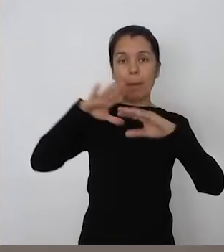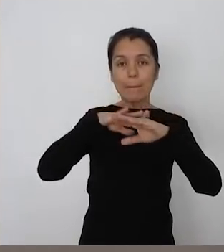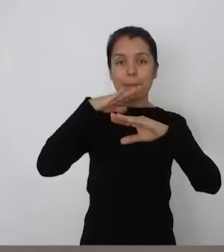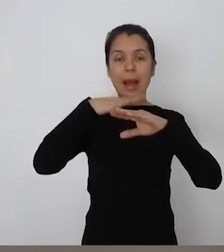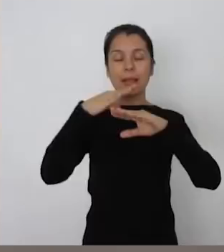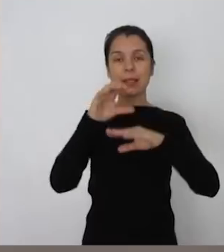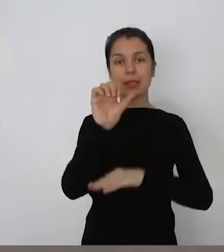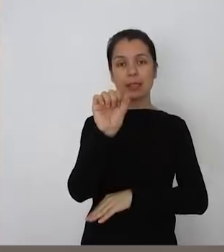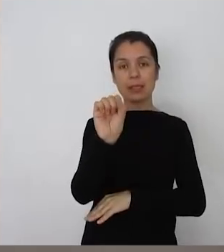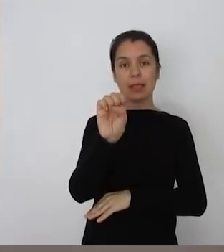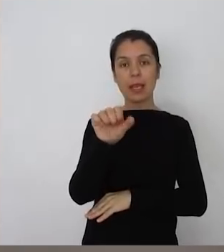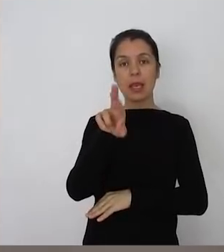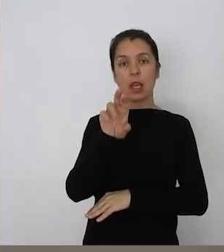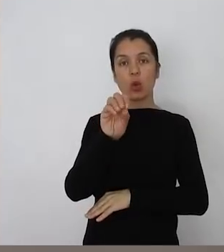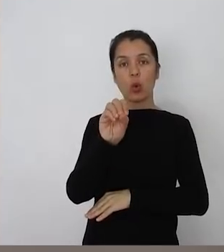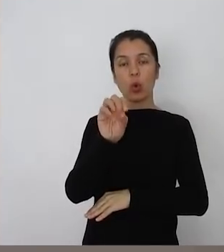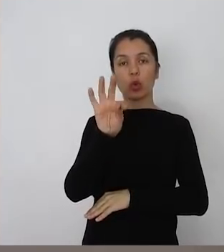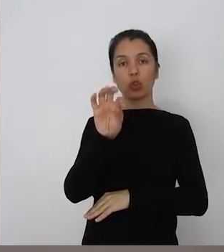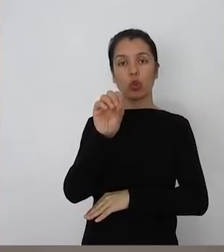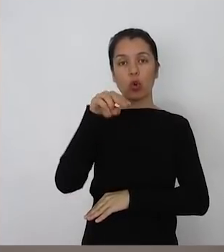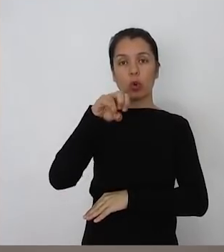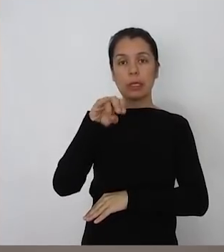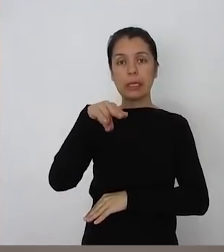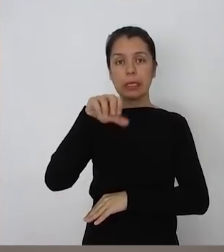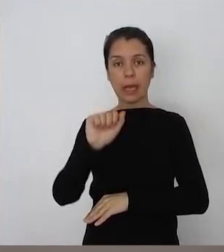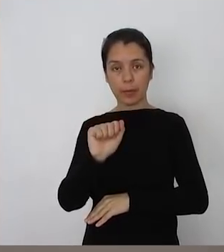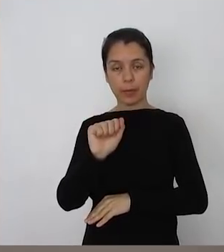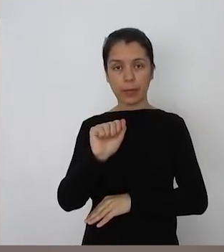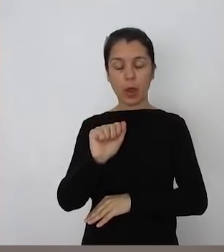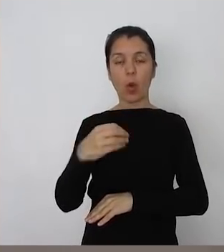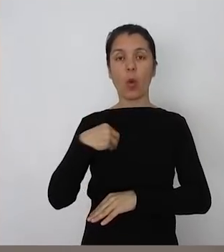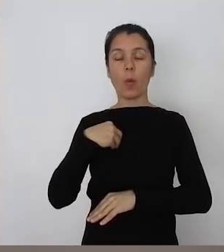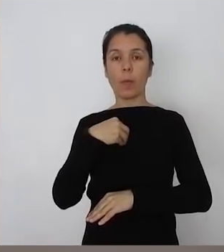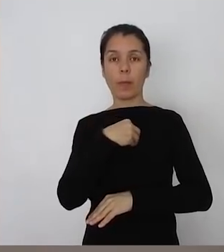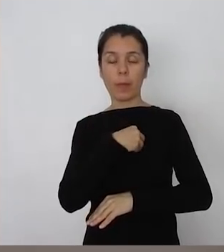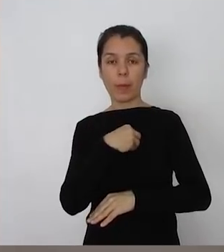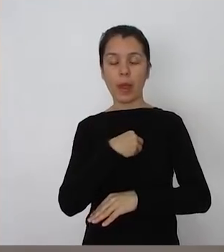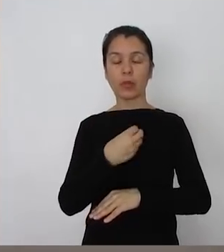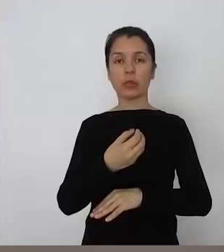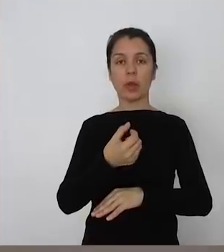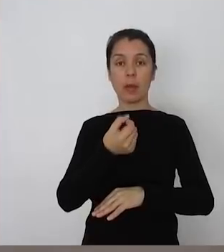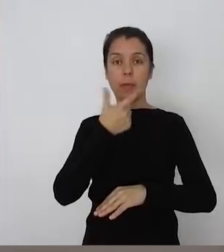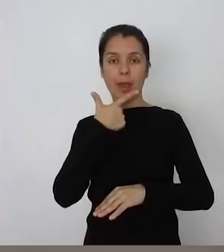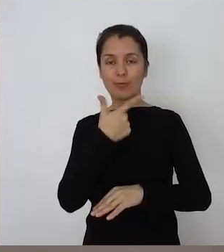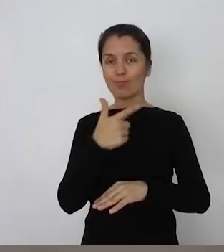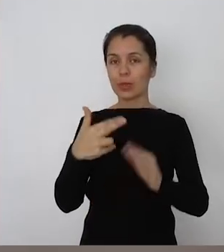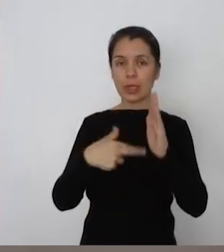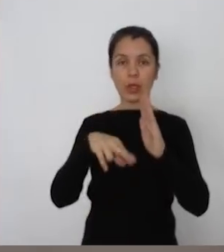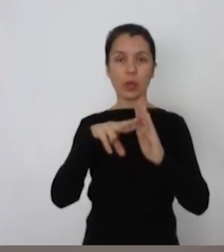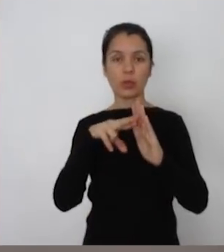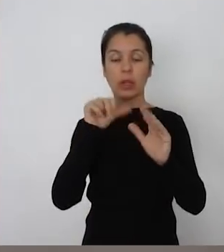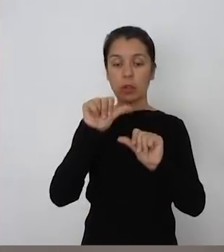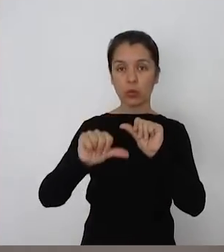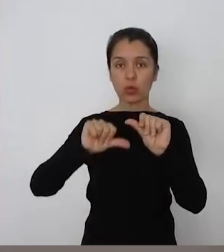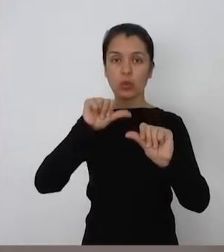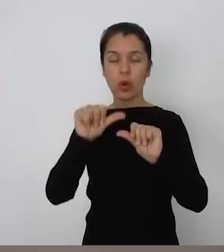pelo transportador e é destruído? Esse remédio, o que ele faz? Ele inibe a enzima que destrói o